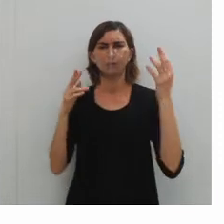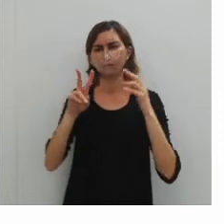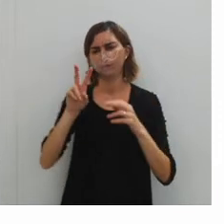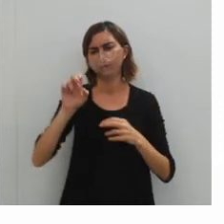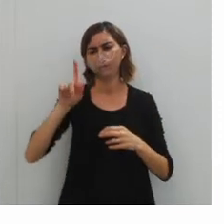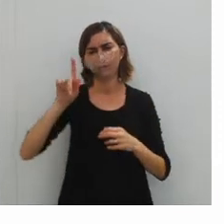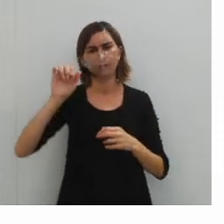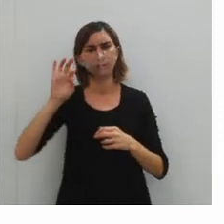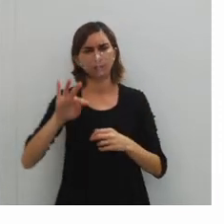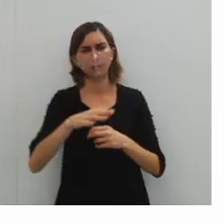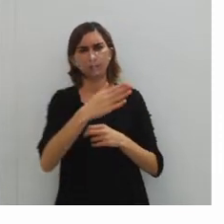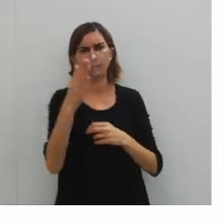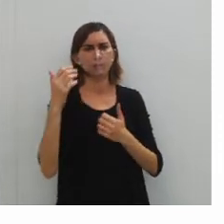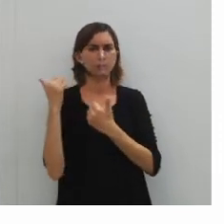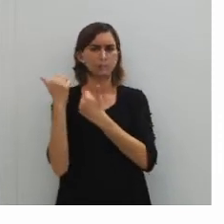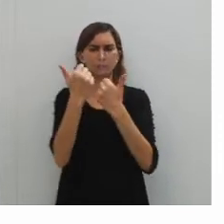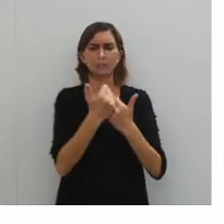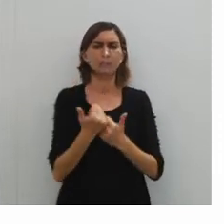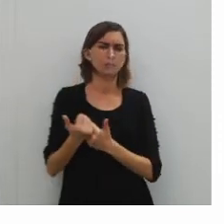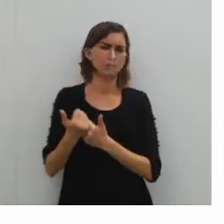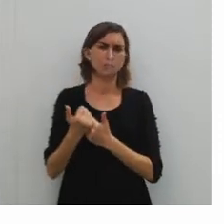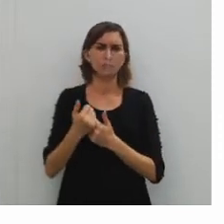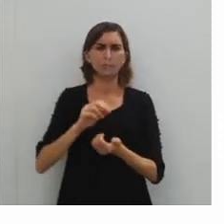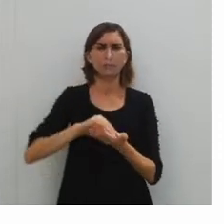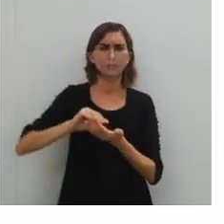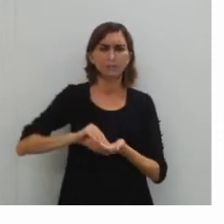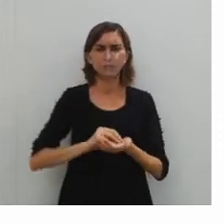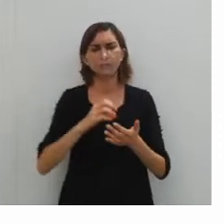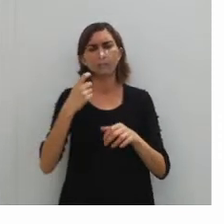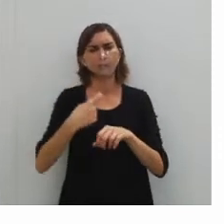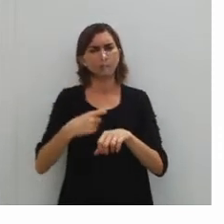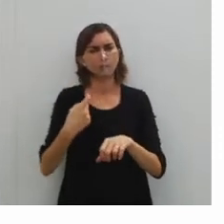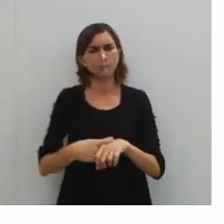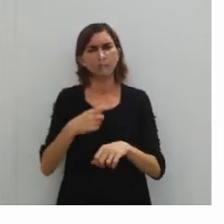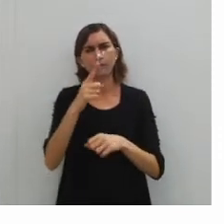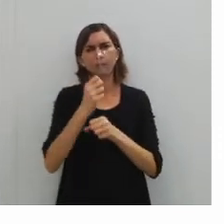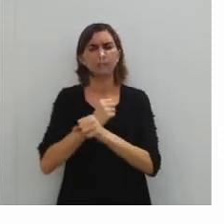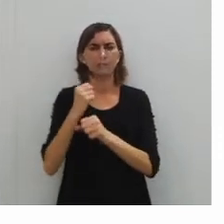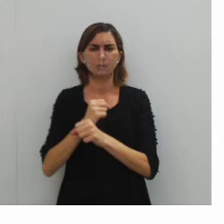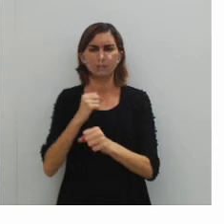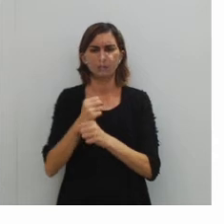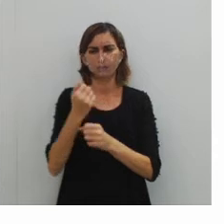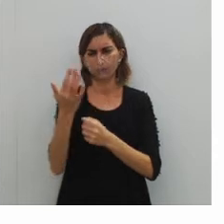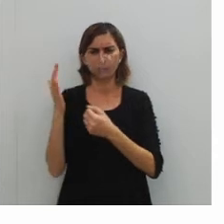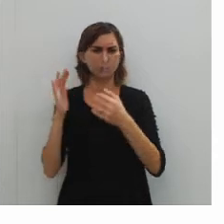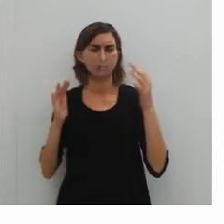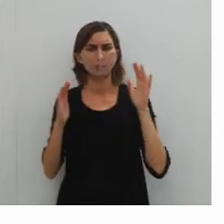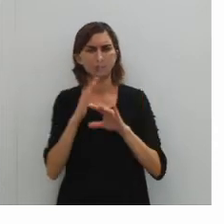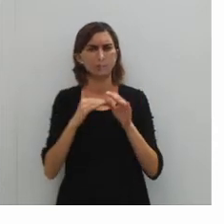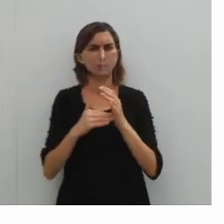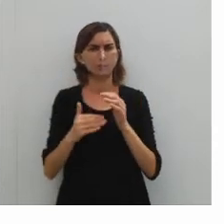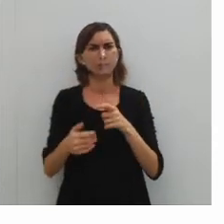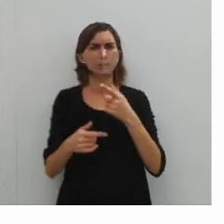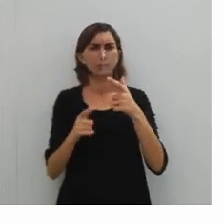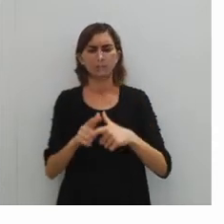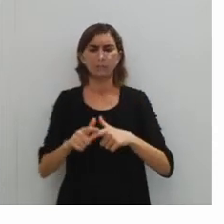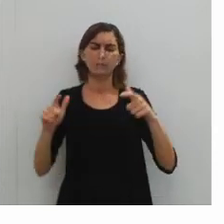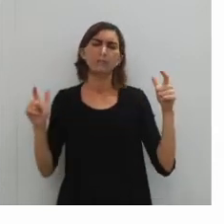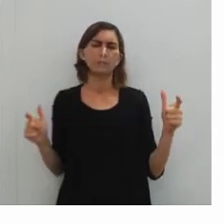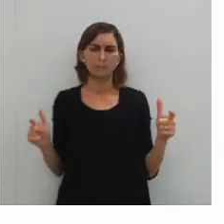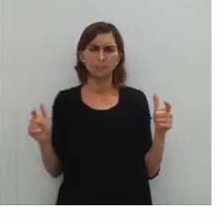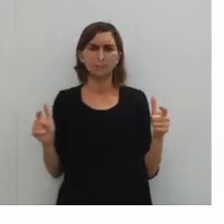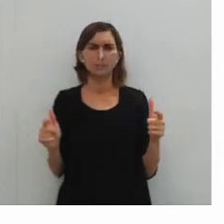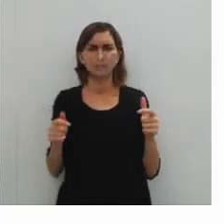vegetal e a sua substituição por asfalto, concreto, obras urbanas e tudo mais, aumenta